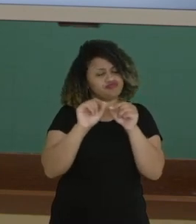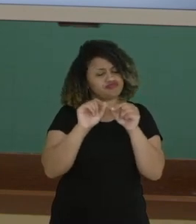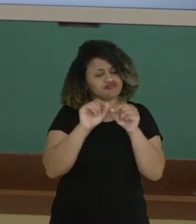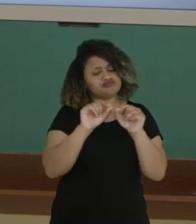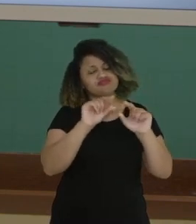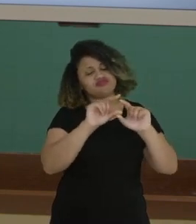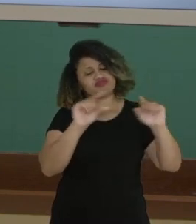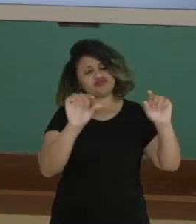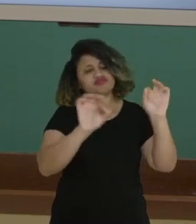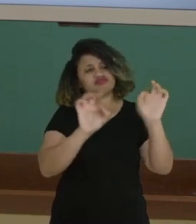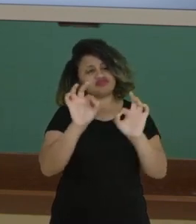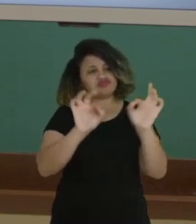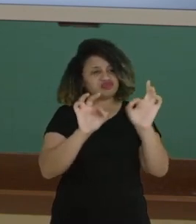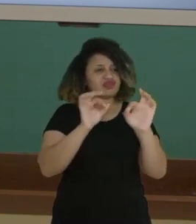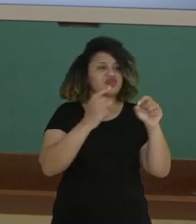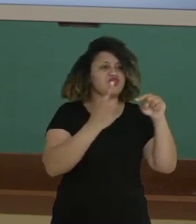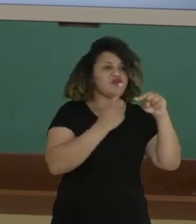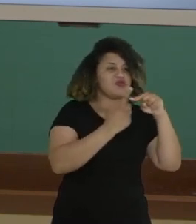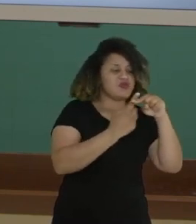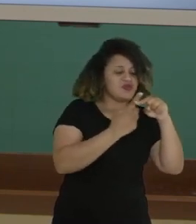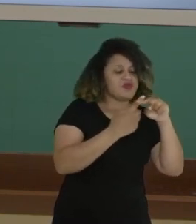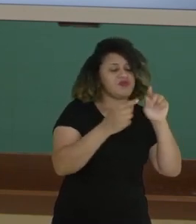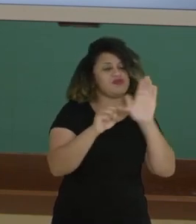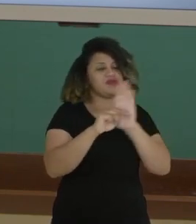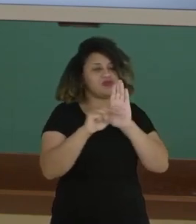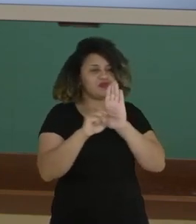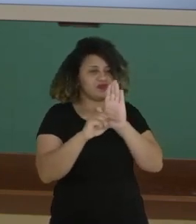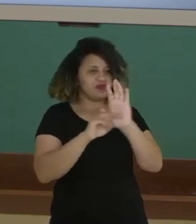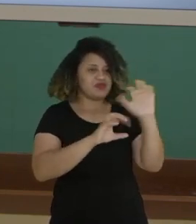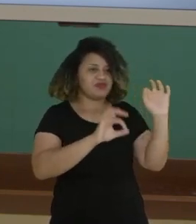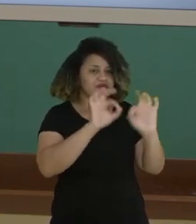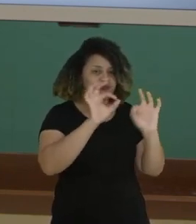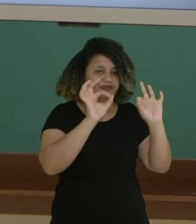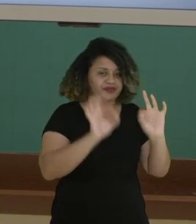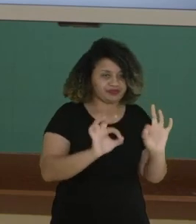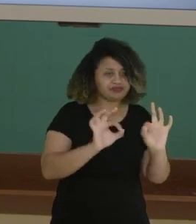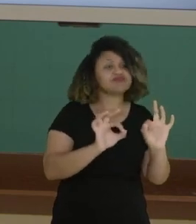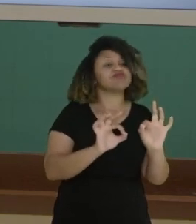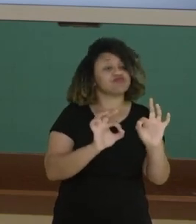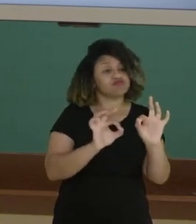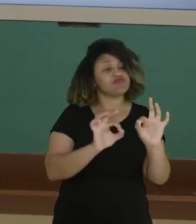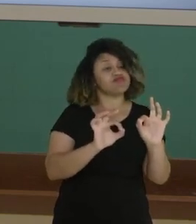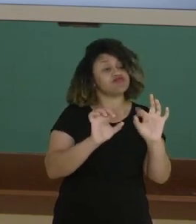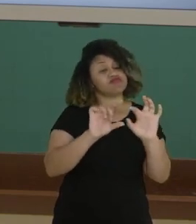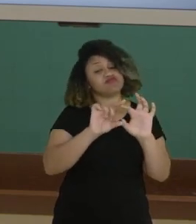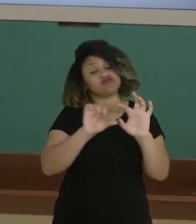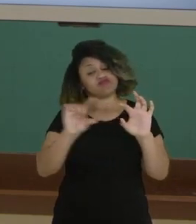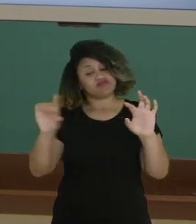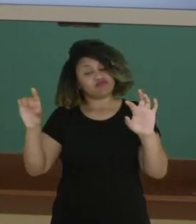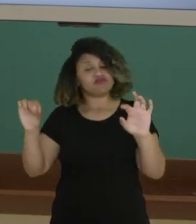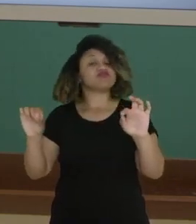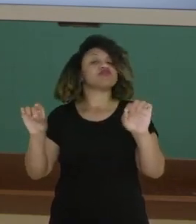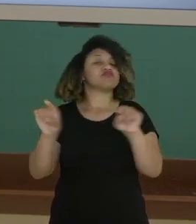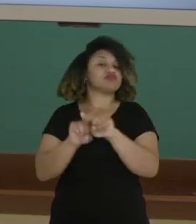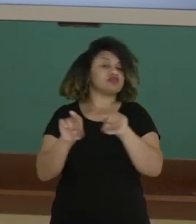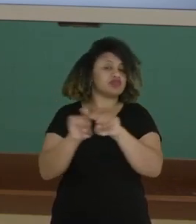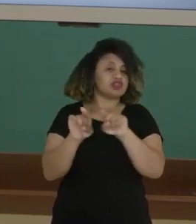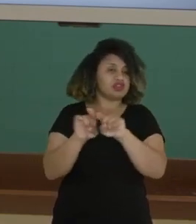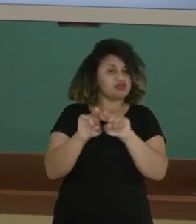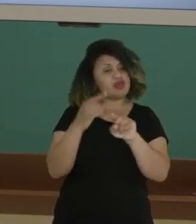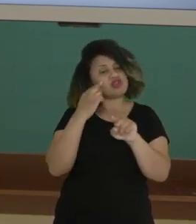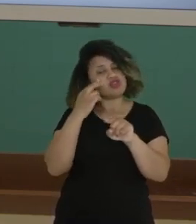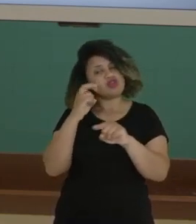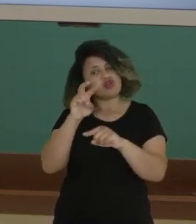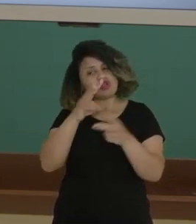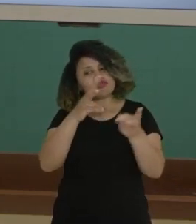V. E esse menos 8y vem para cá mais, ok? Aí do outro lado, copio os numerinhos que já estavam lá.